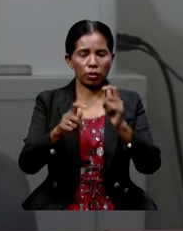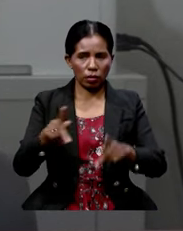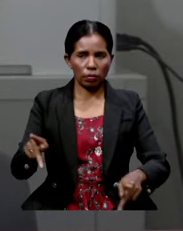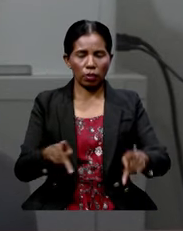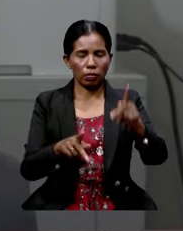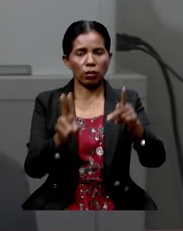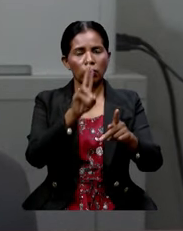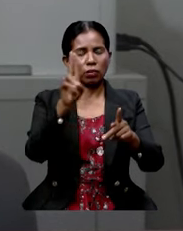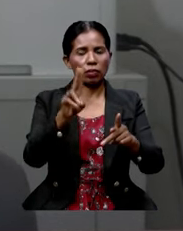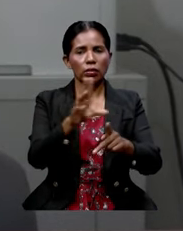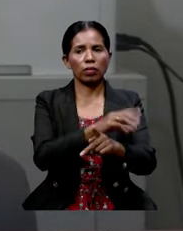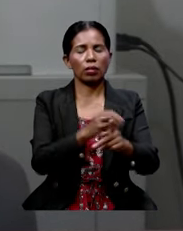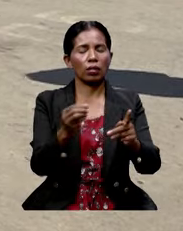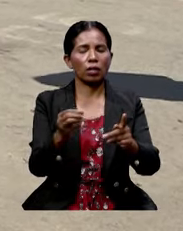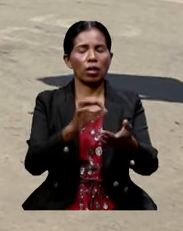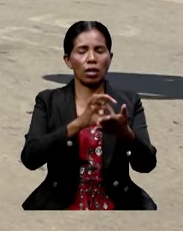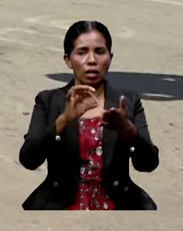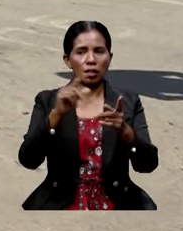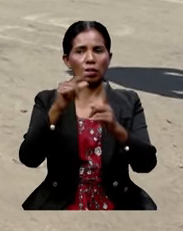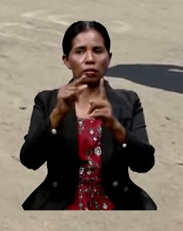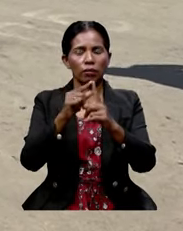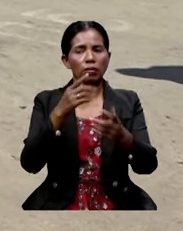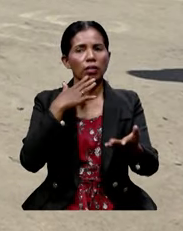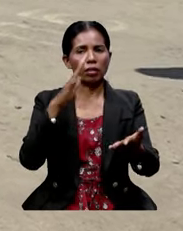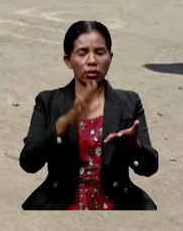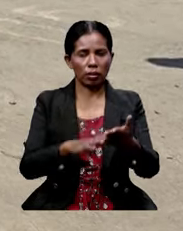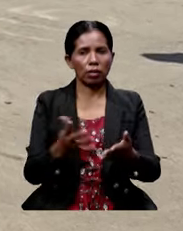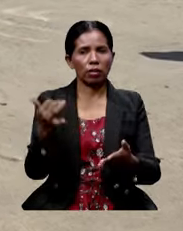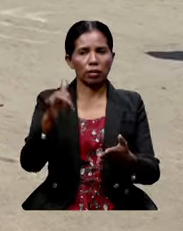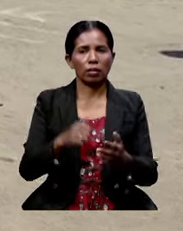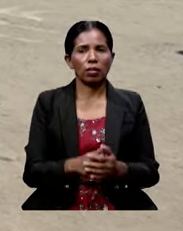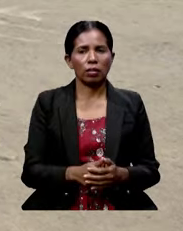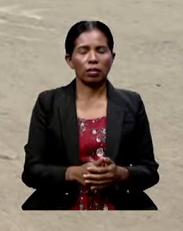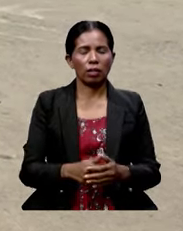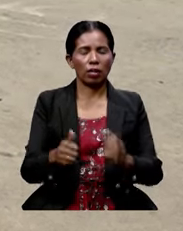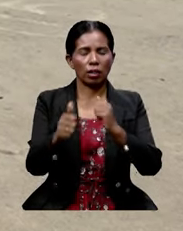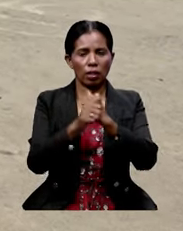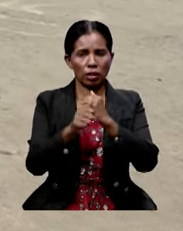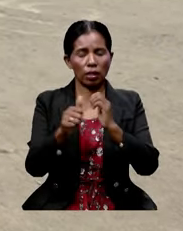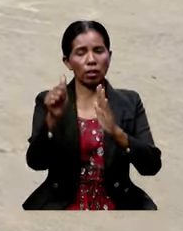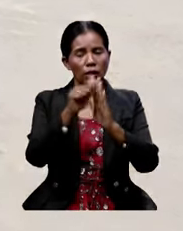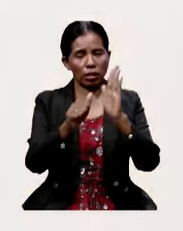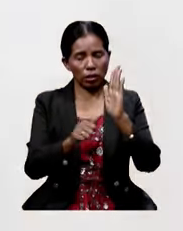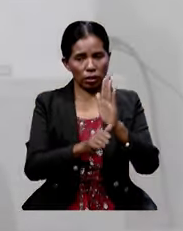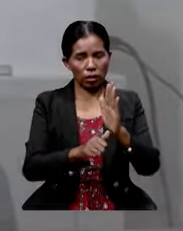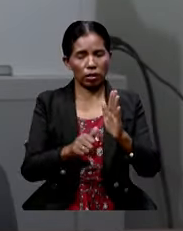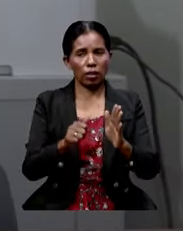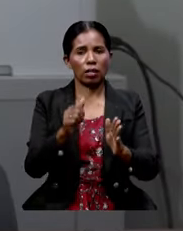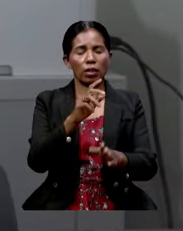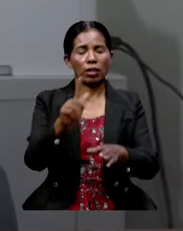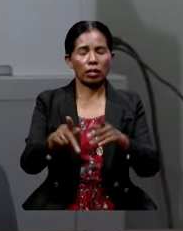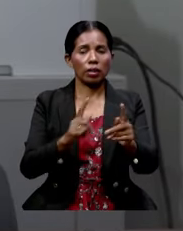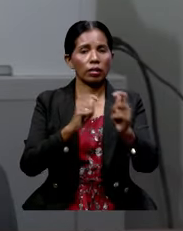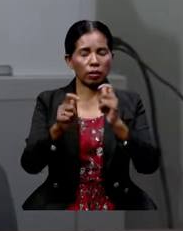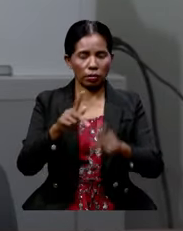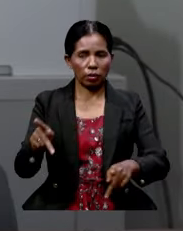público usa vidro metan no hakere kliafuan at sira. Ai artigo já que bando va cara transporte público sira